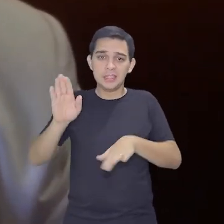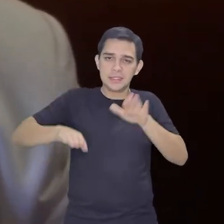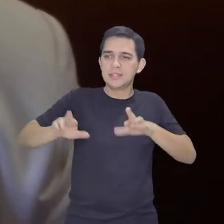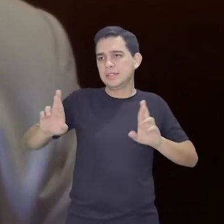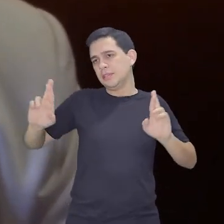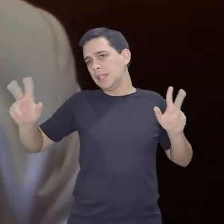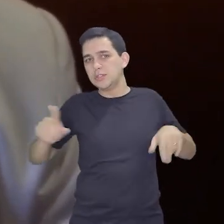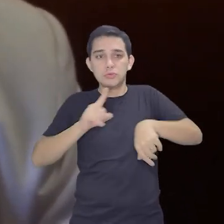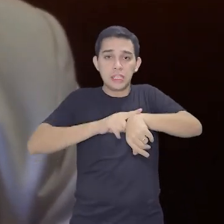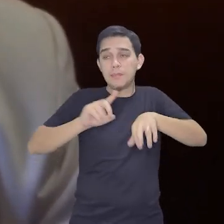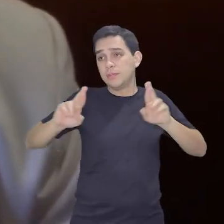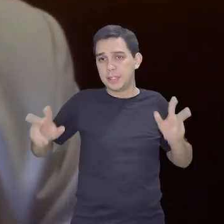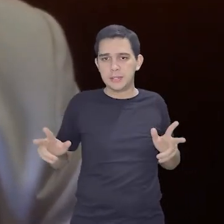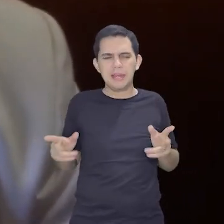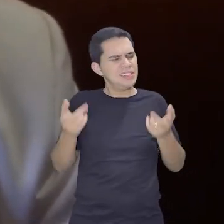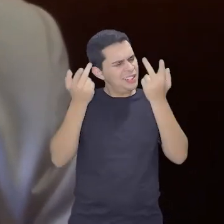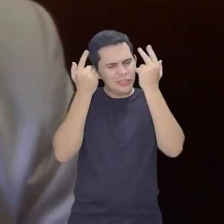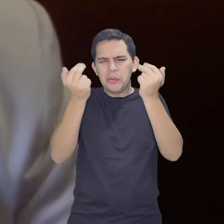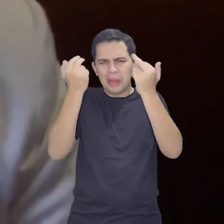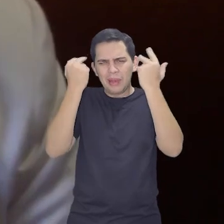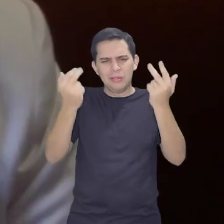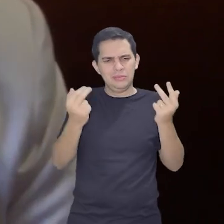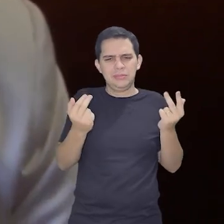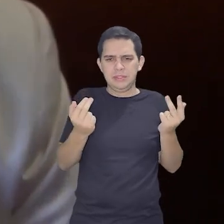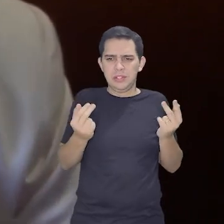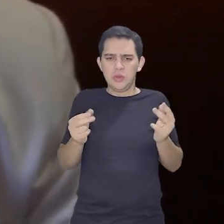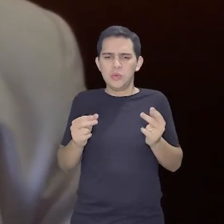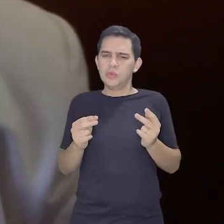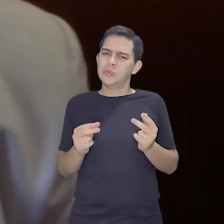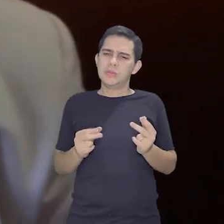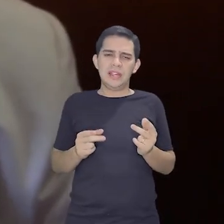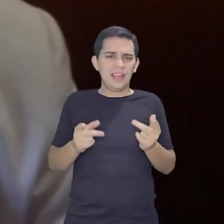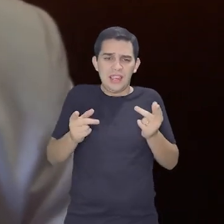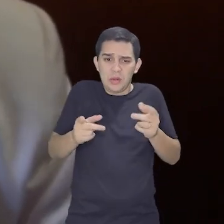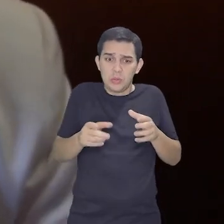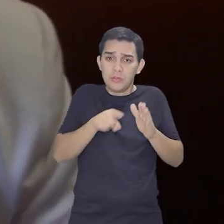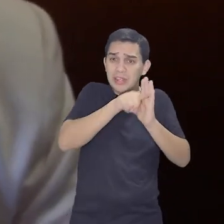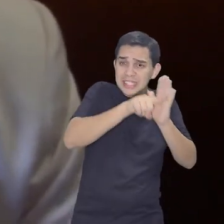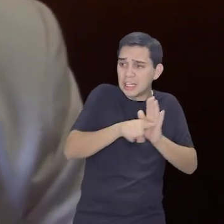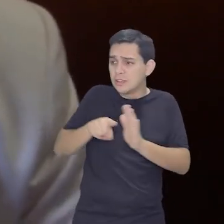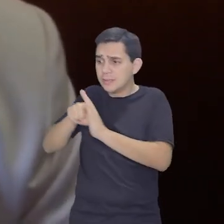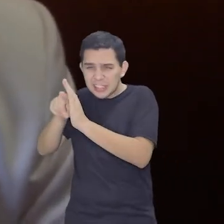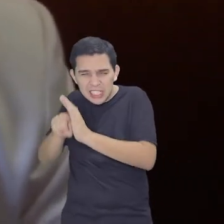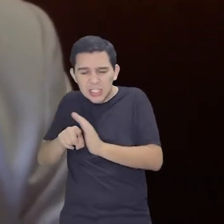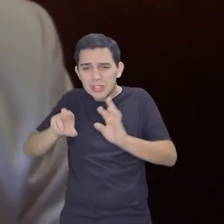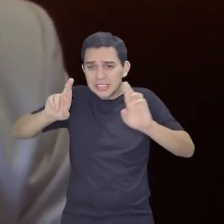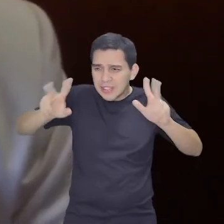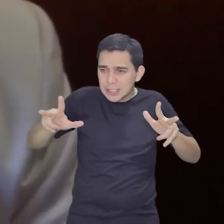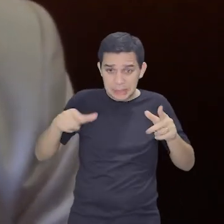timing entre as 2 investigações. Mas isso é normal acontecer quando você tem